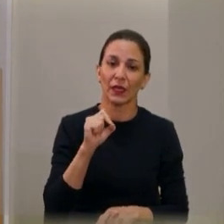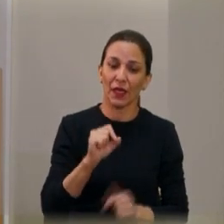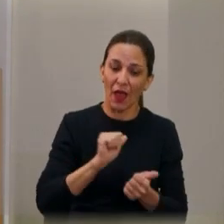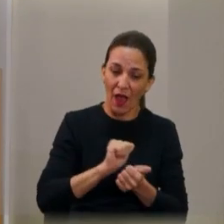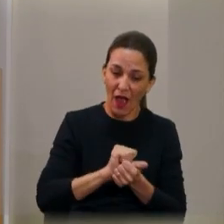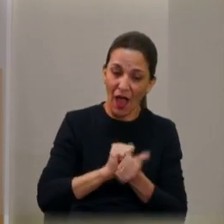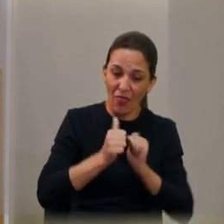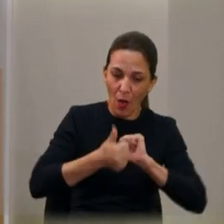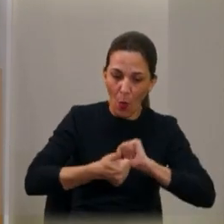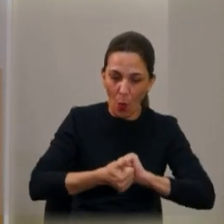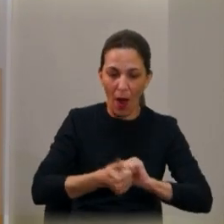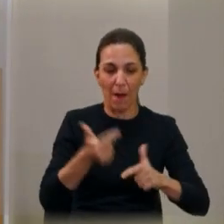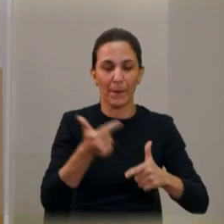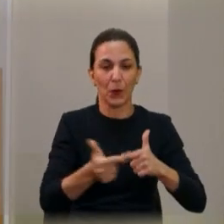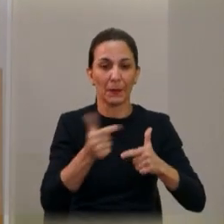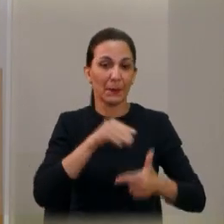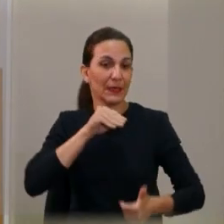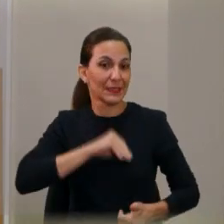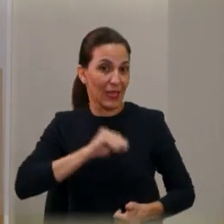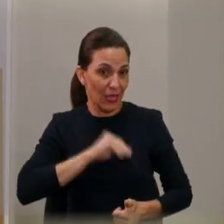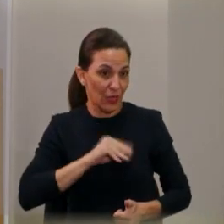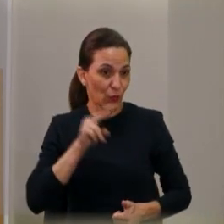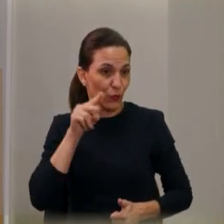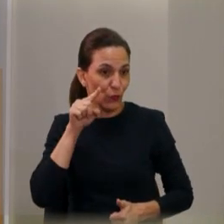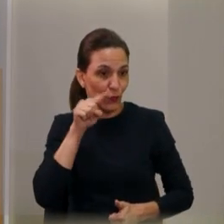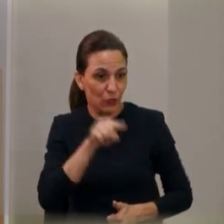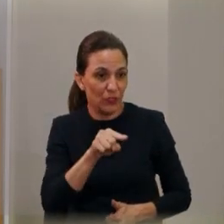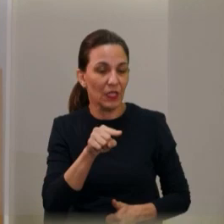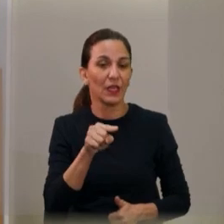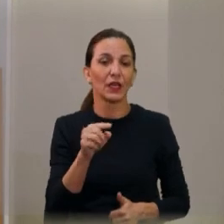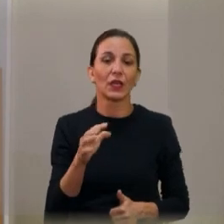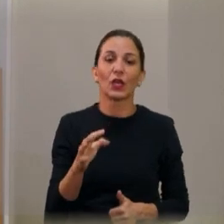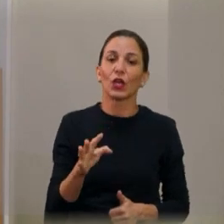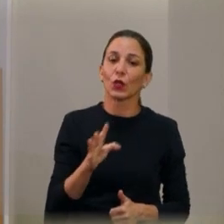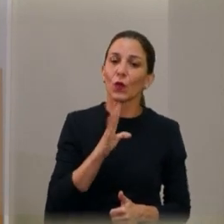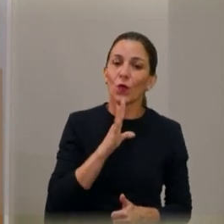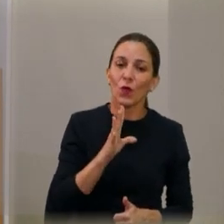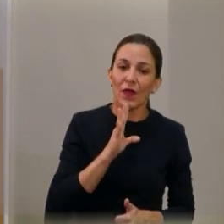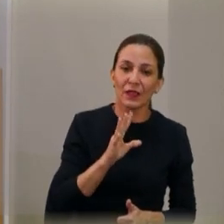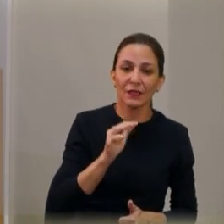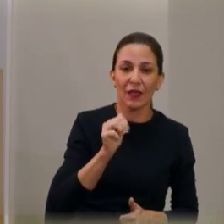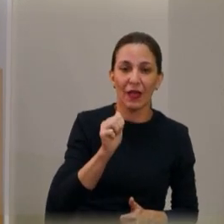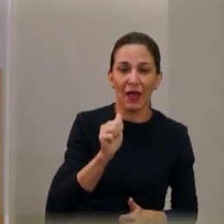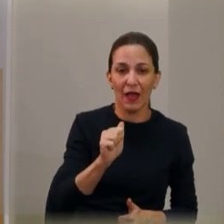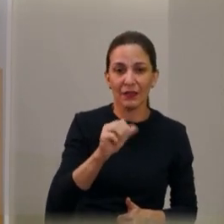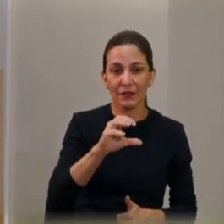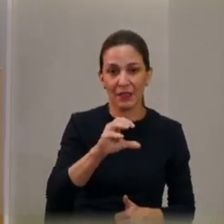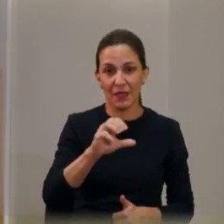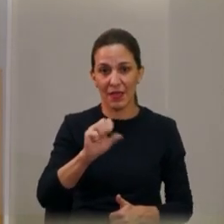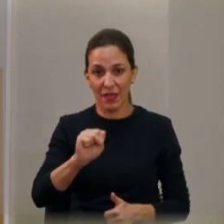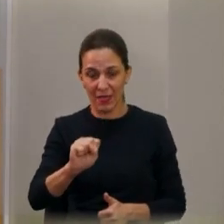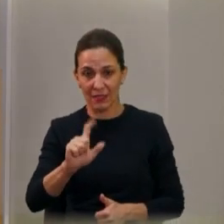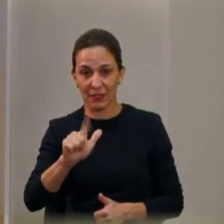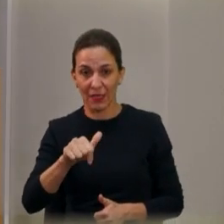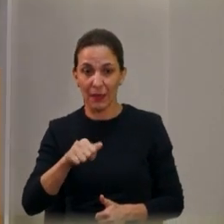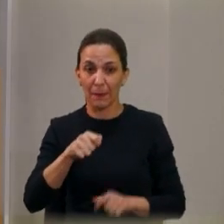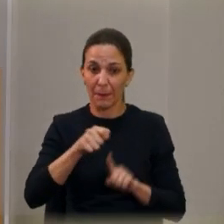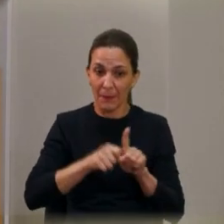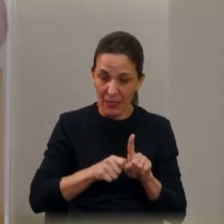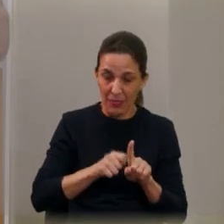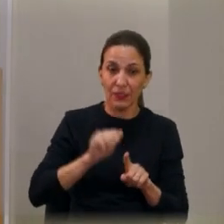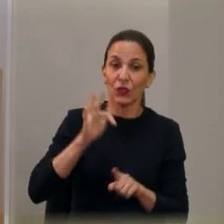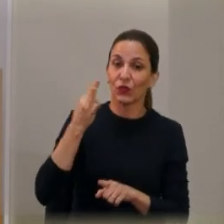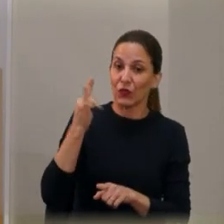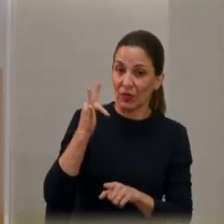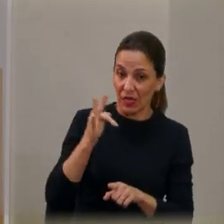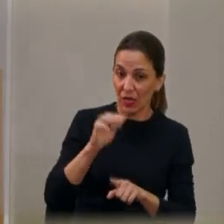consiga adequar essa situação então para você que tá em casa e conhece algum assim é algum SS para pode avisar que se ainda em fevereiro Não